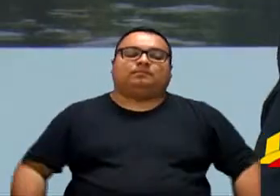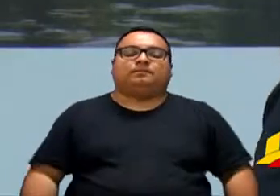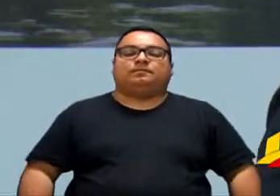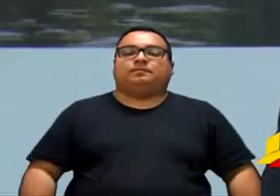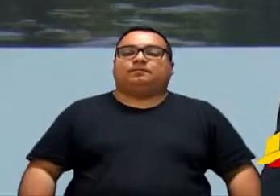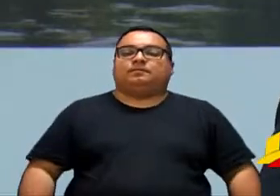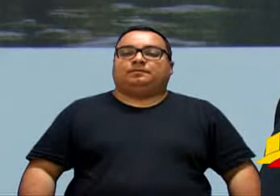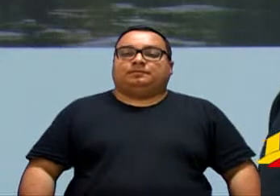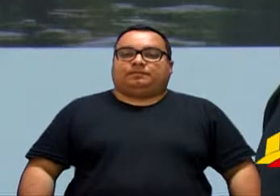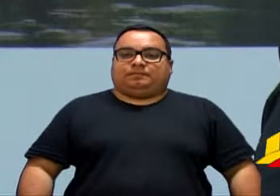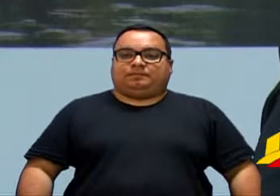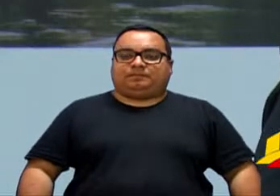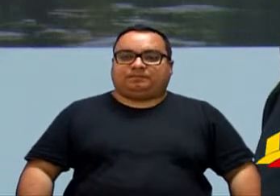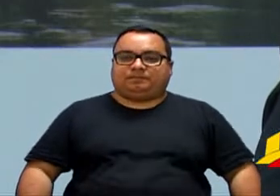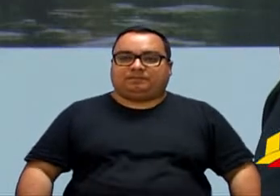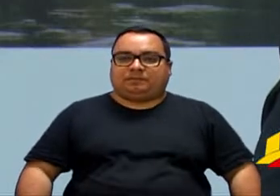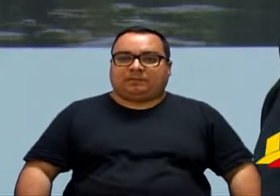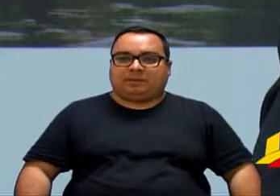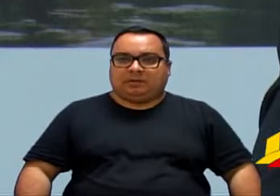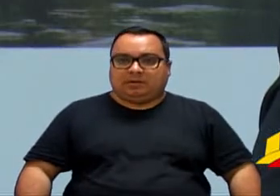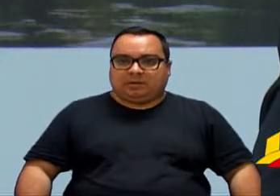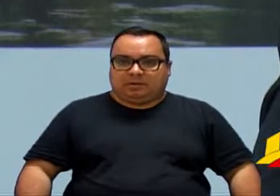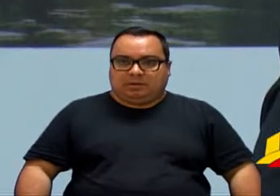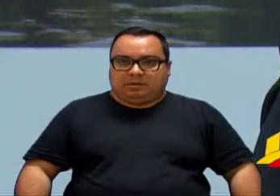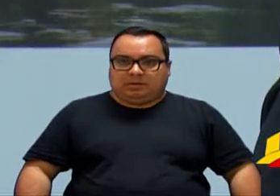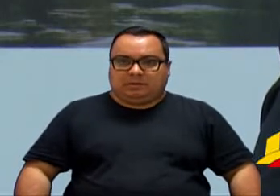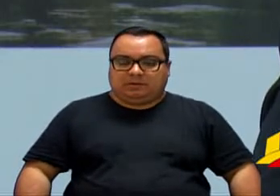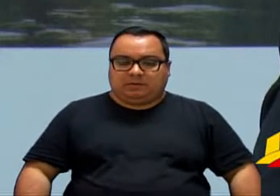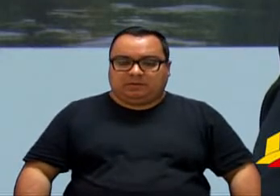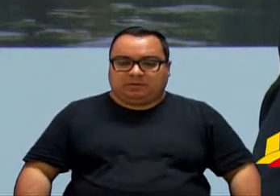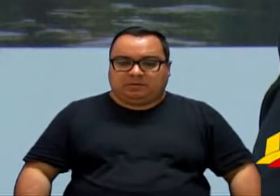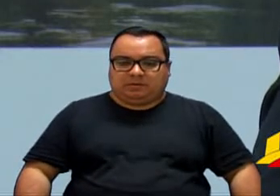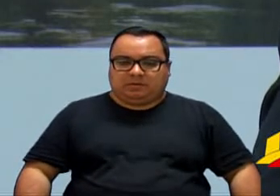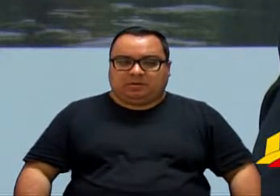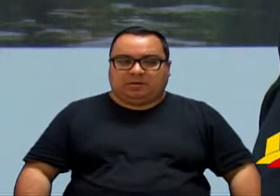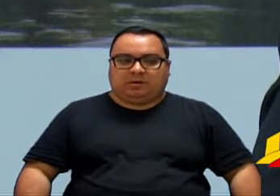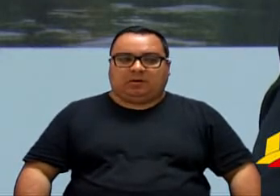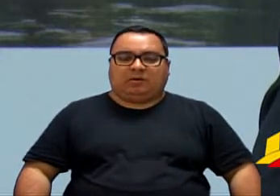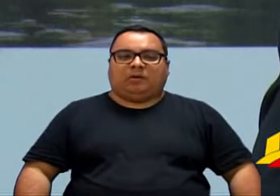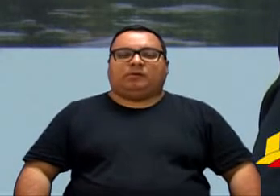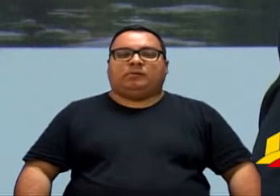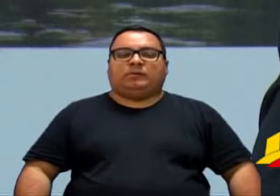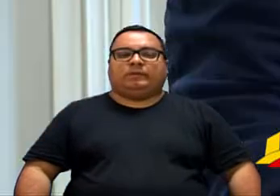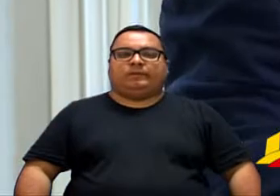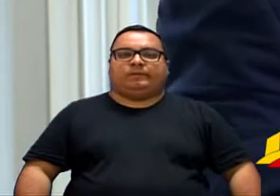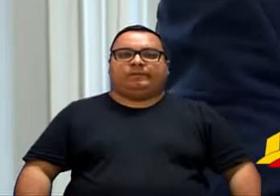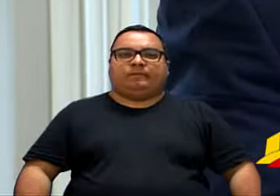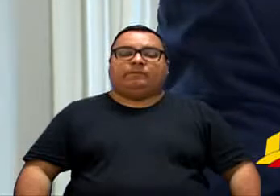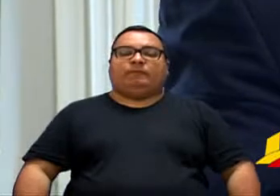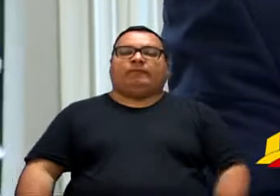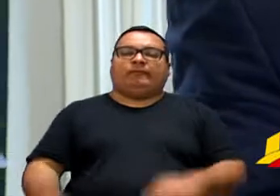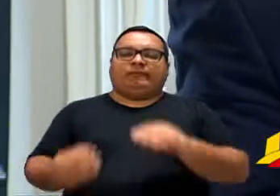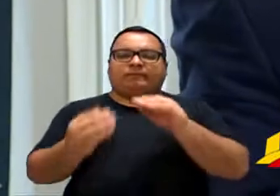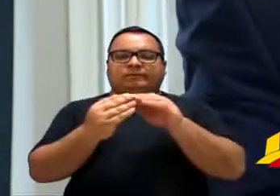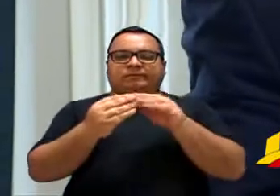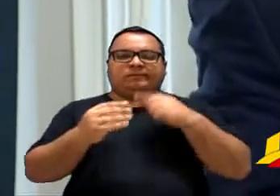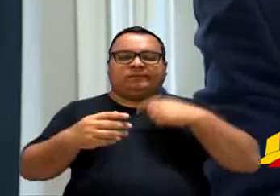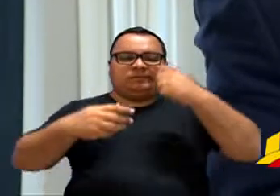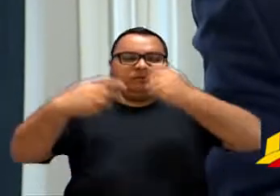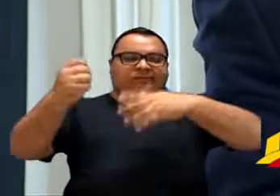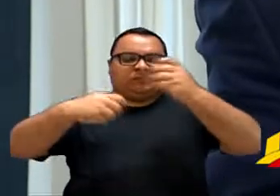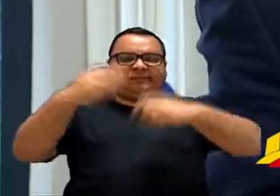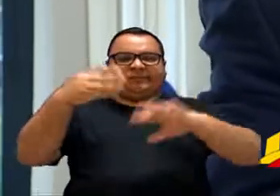são encaminhamento Senhor obrigado só até a impulsão da importância do segmento do vereador Hélio o vereador se ela tivesse